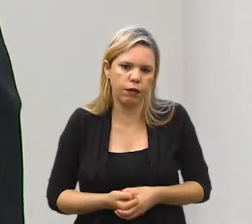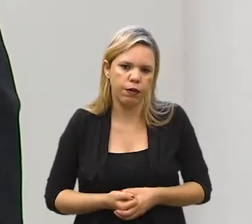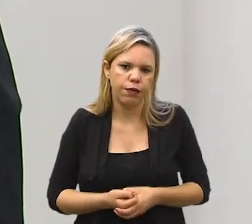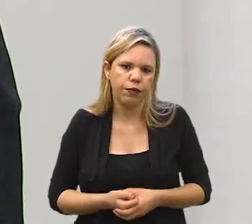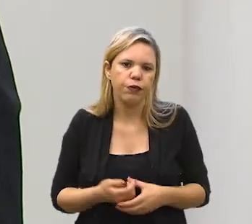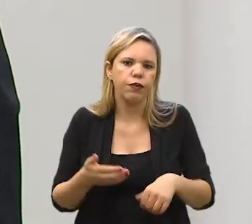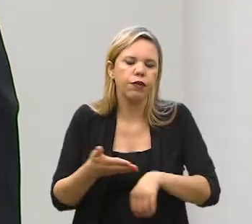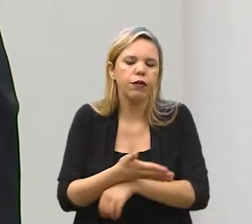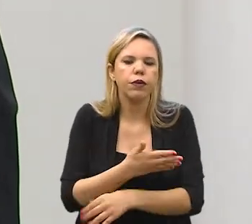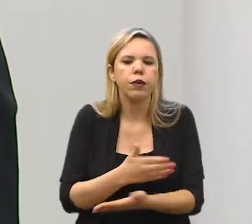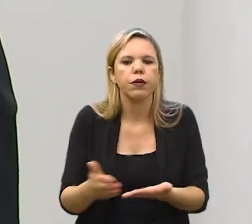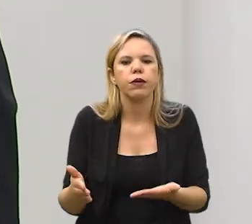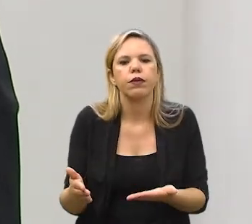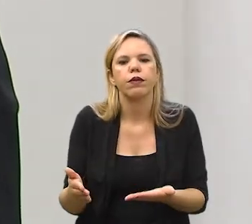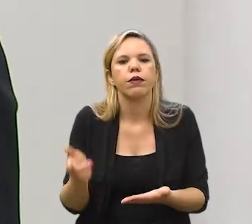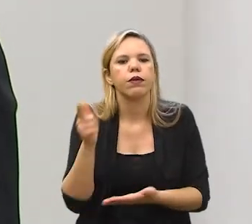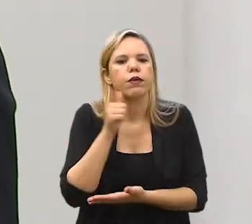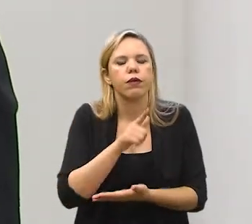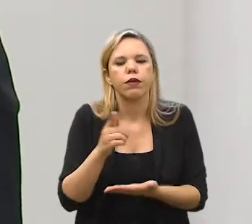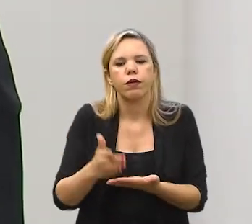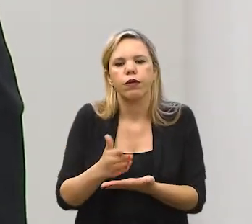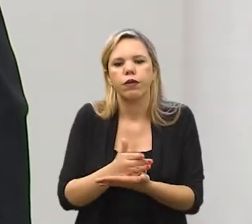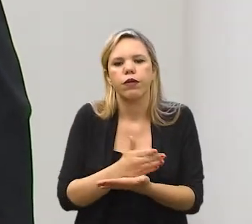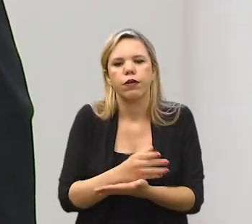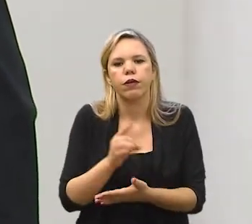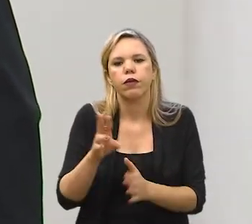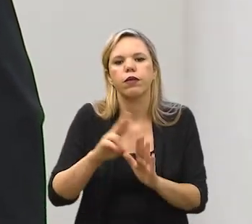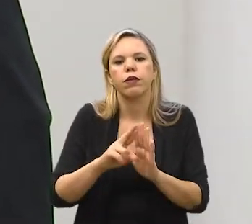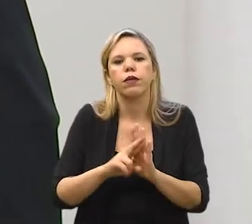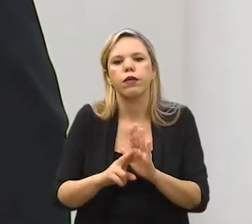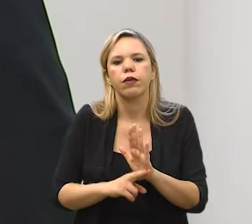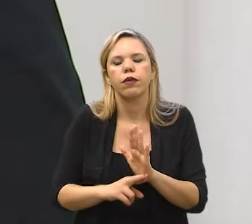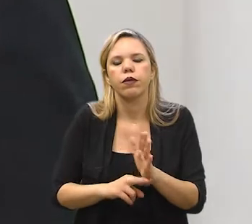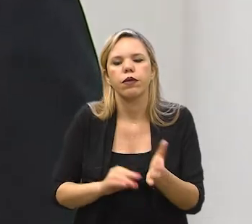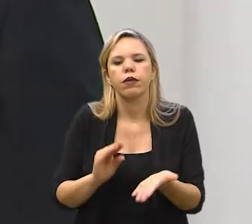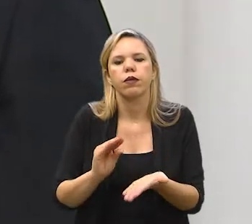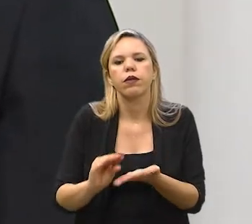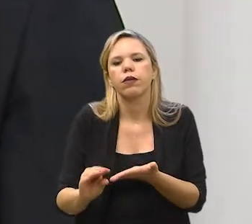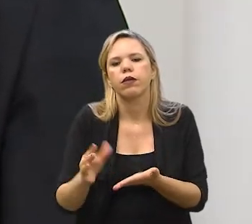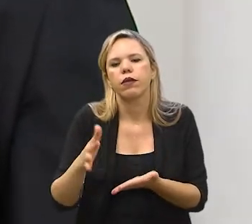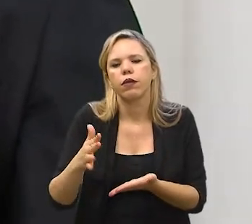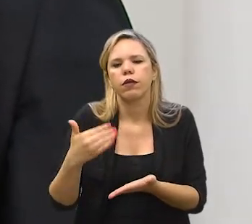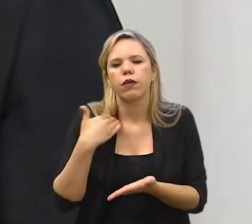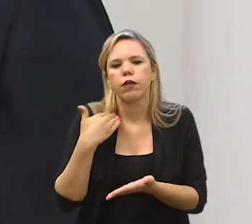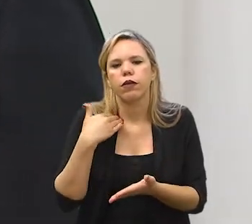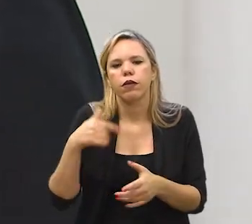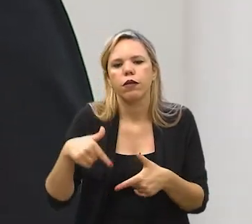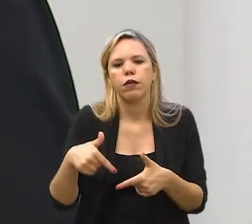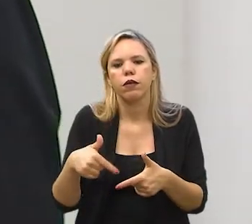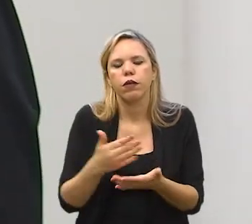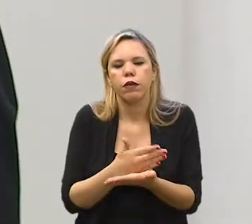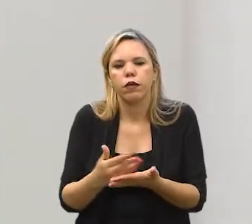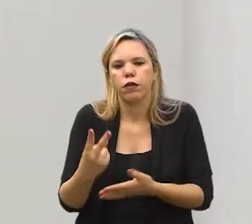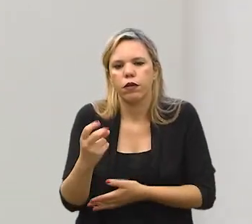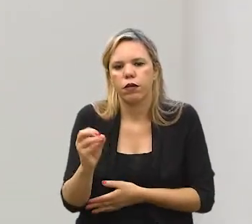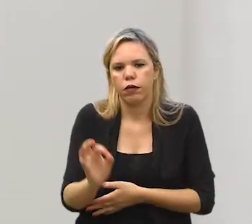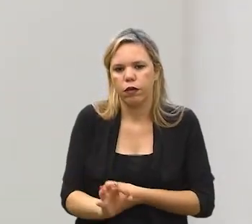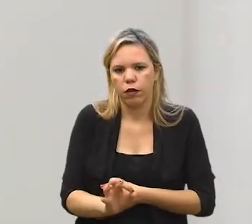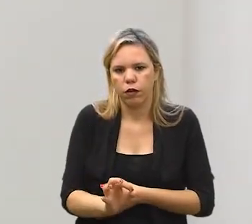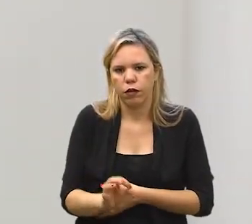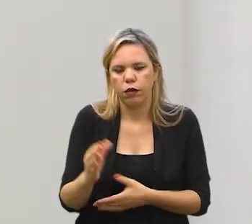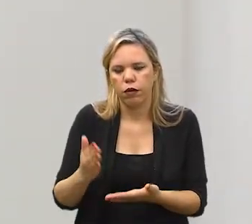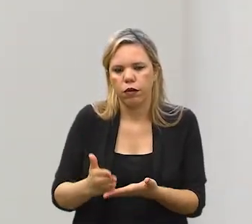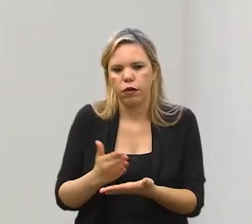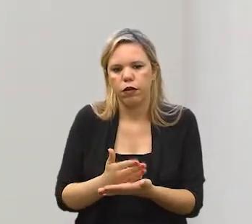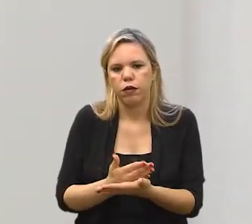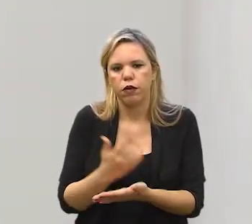de entrada para conseguir um financiamento? Quais são as regras para o financiamento? Em média, os bancos trabalham com uma entrada de 20% com